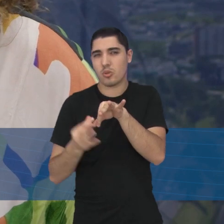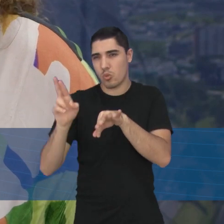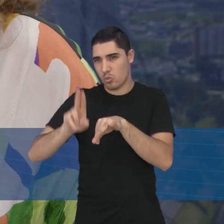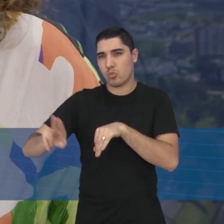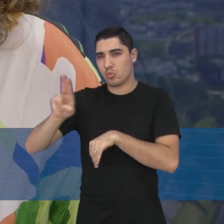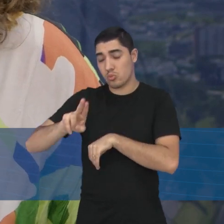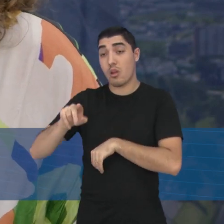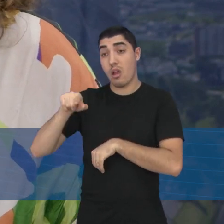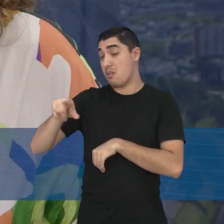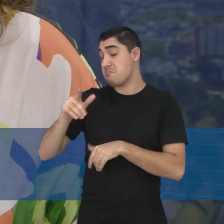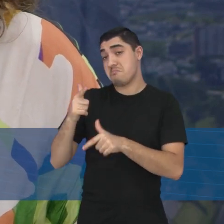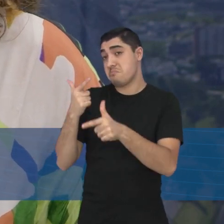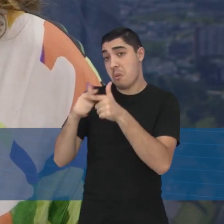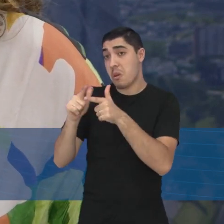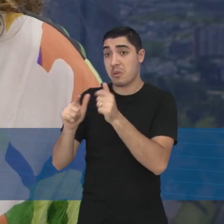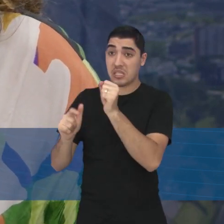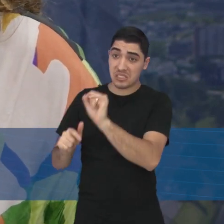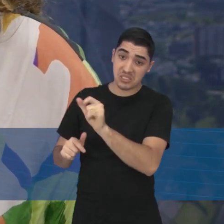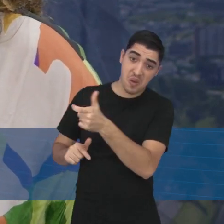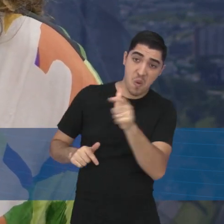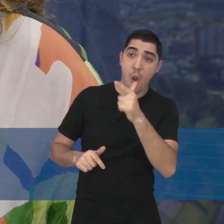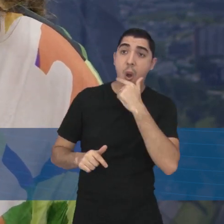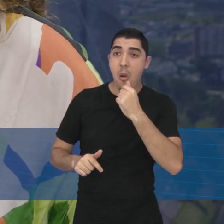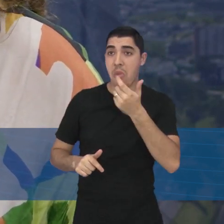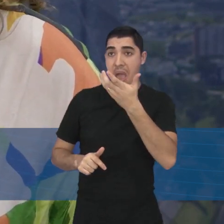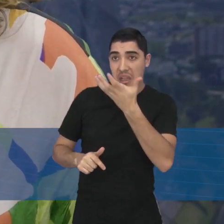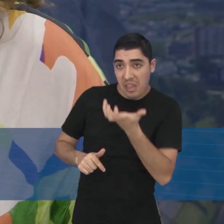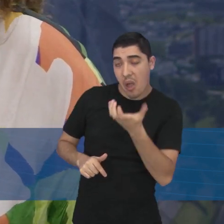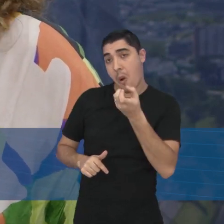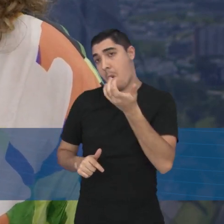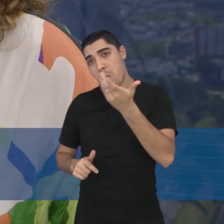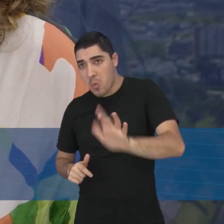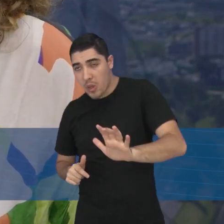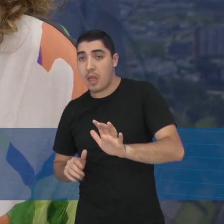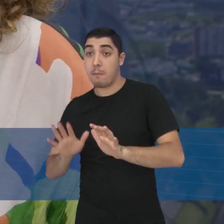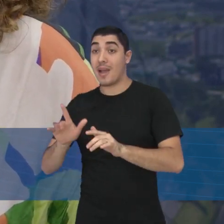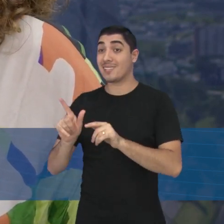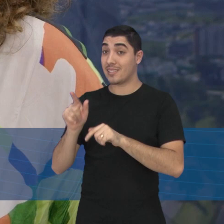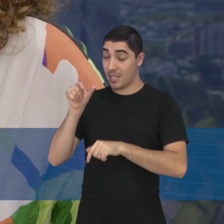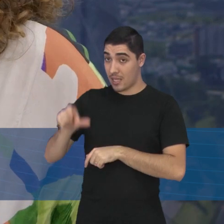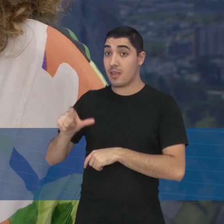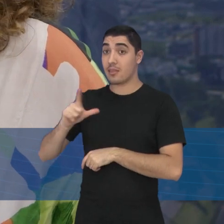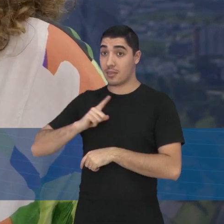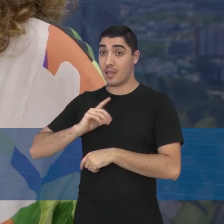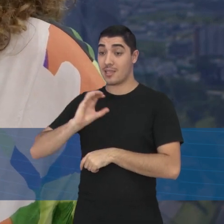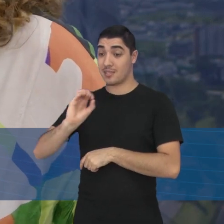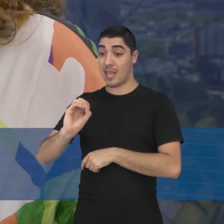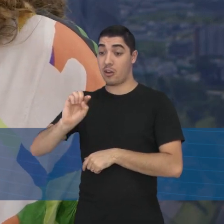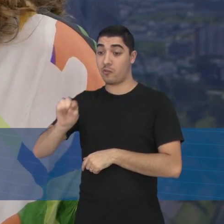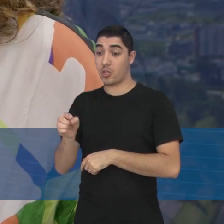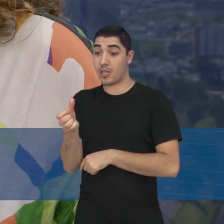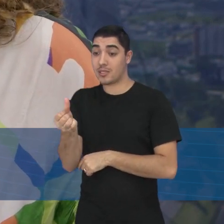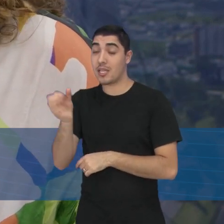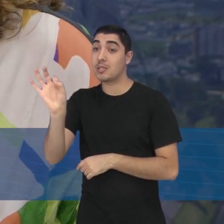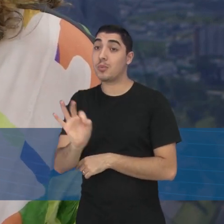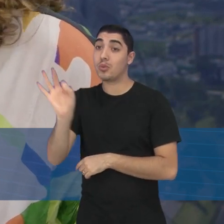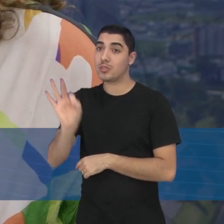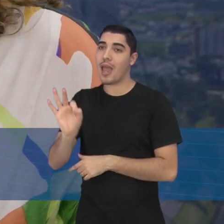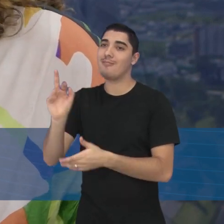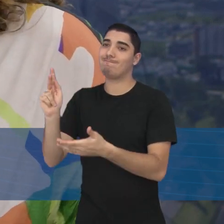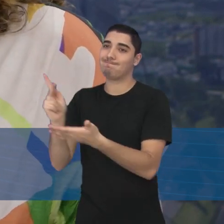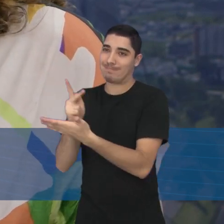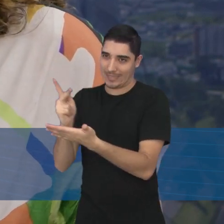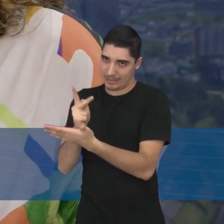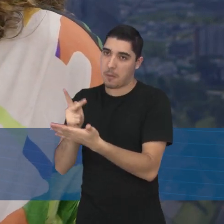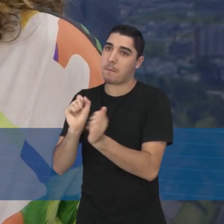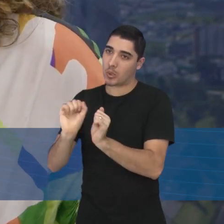da decisão do seu parceiro, o DIU de cobre tem uma falha estimada de 0,6%, que é muito